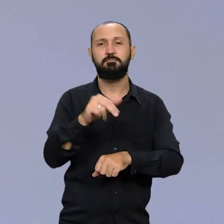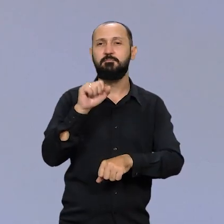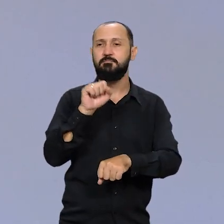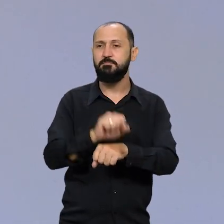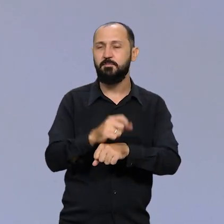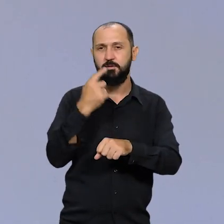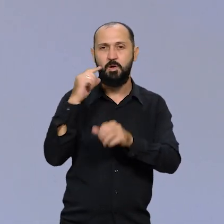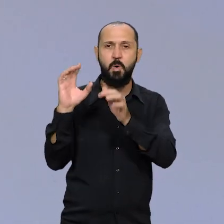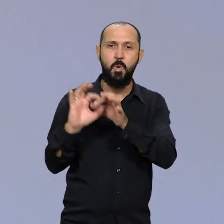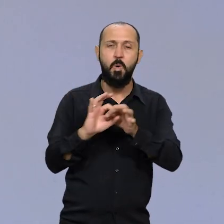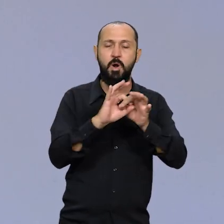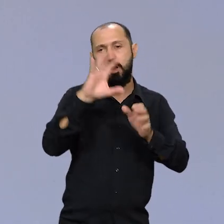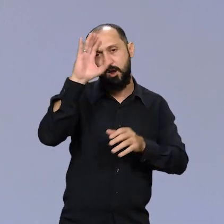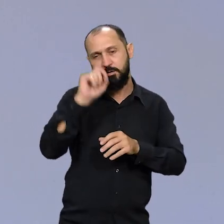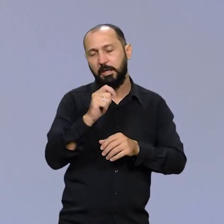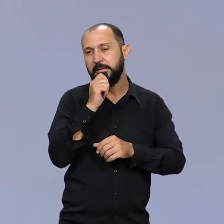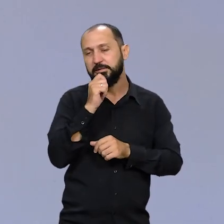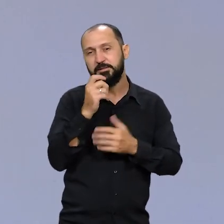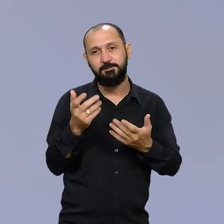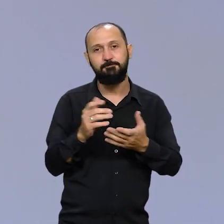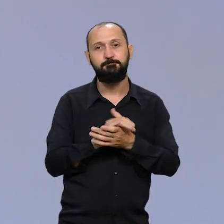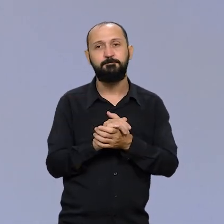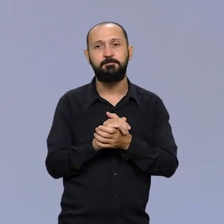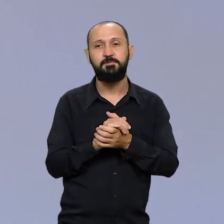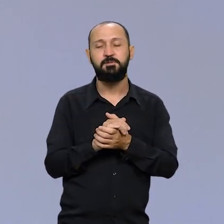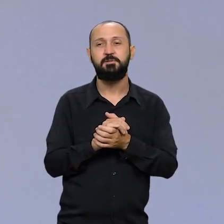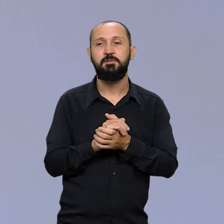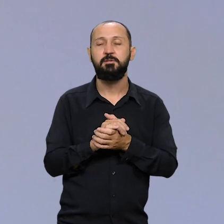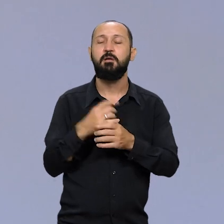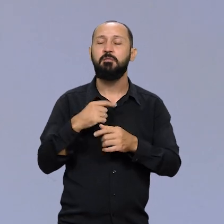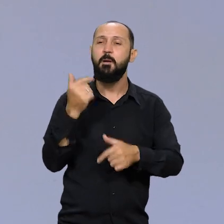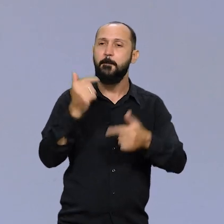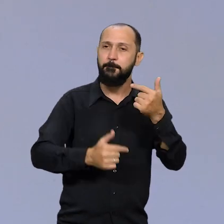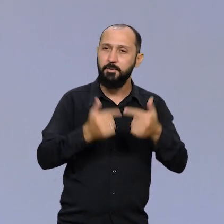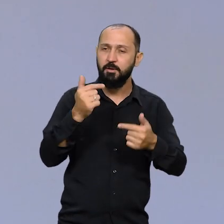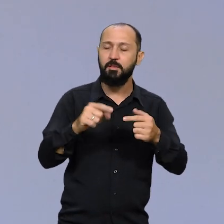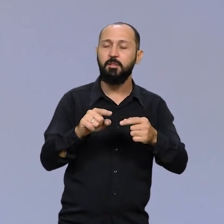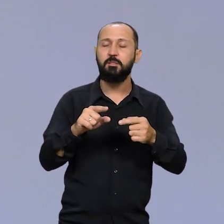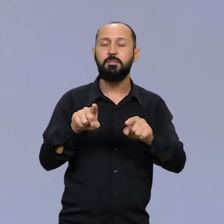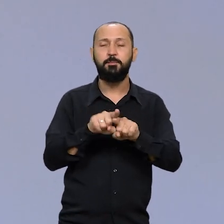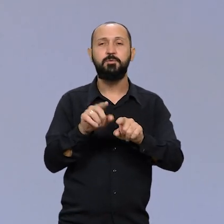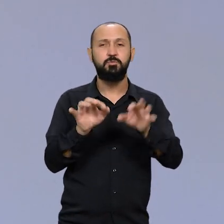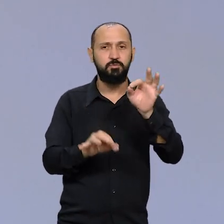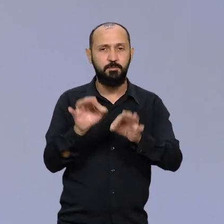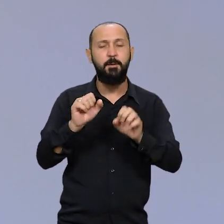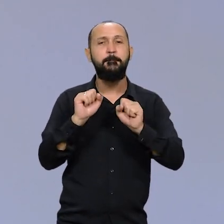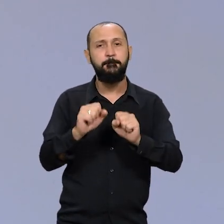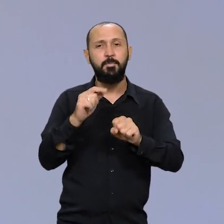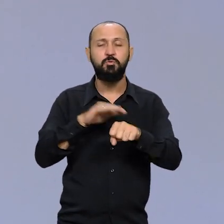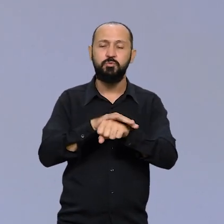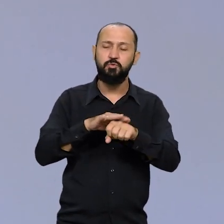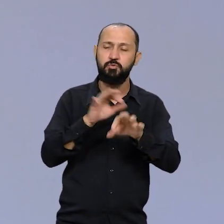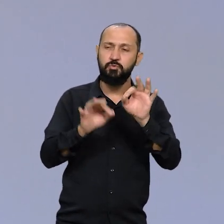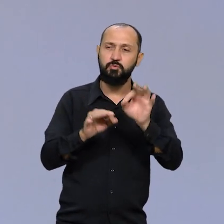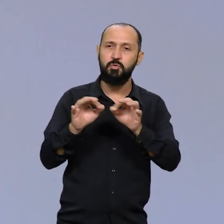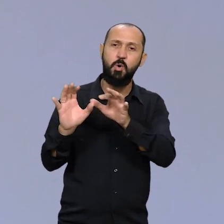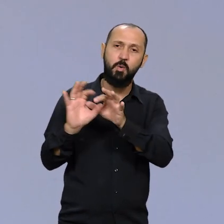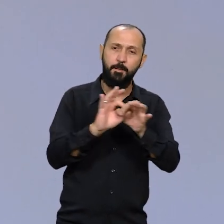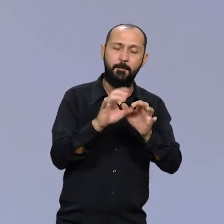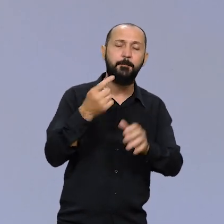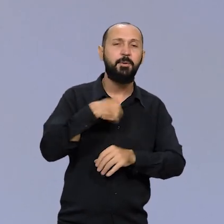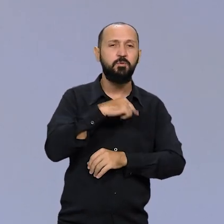aspas, mesmo porque o Brasil deve 2/3 do seu território para as comunidades tradicionais,